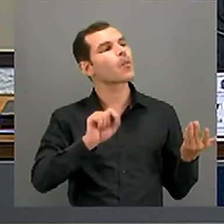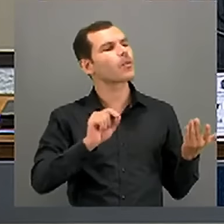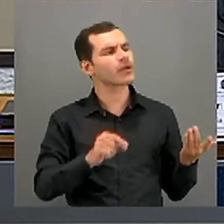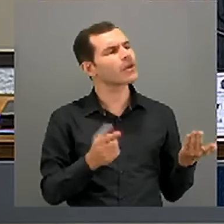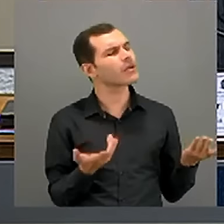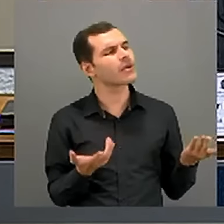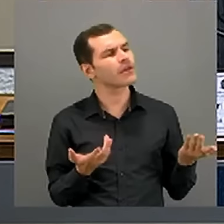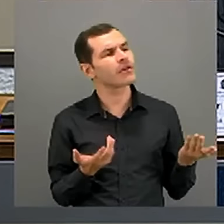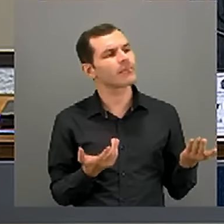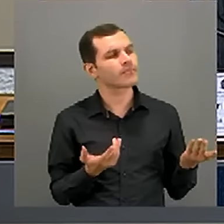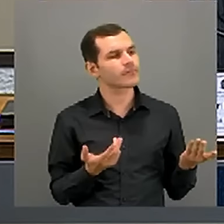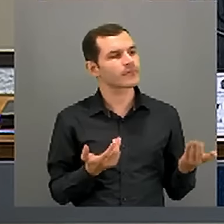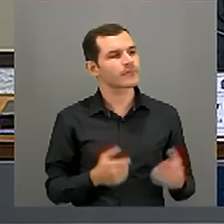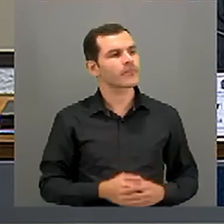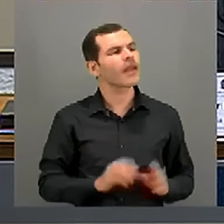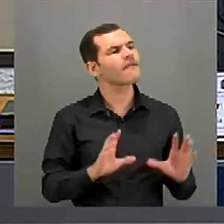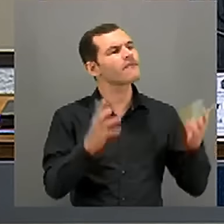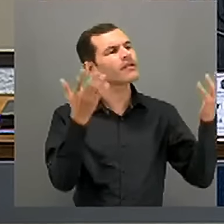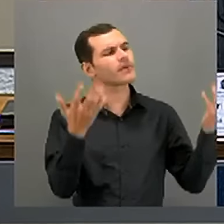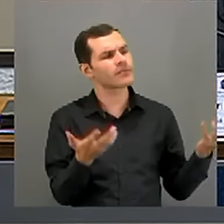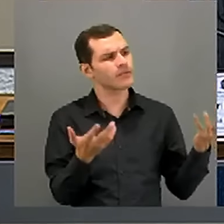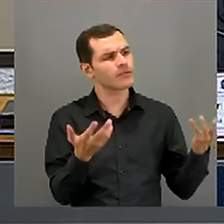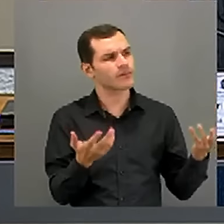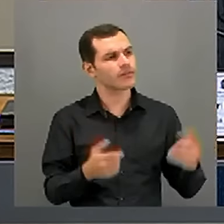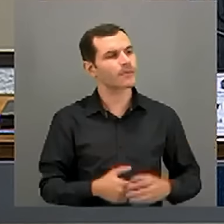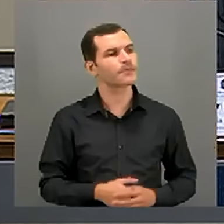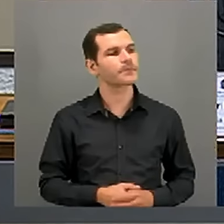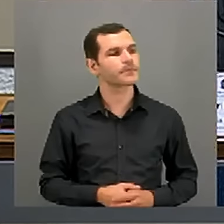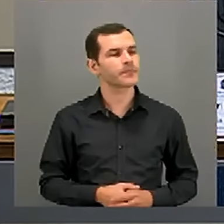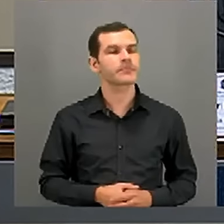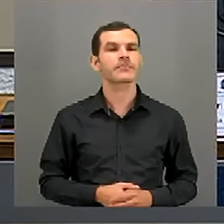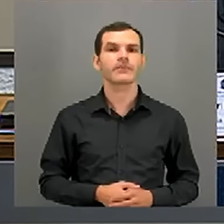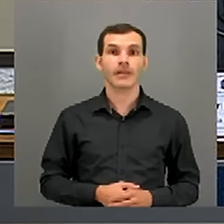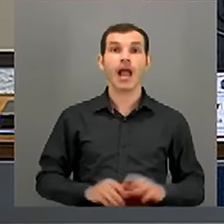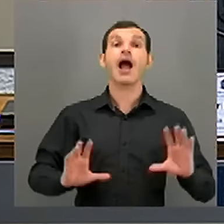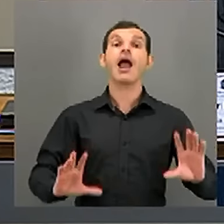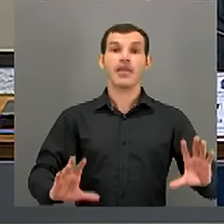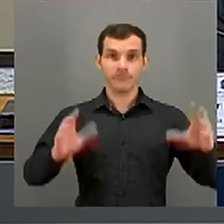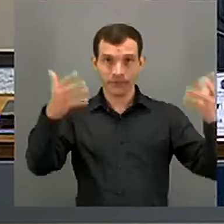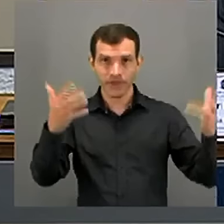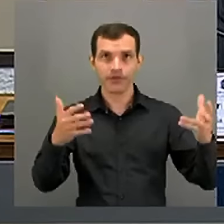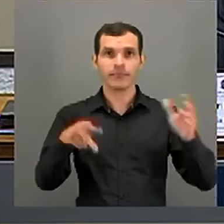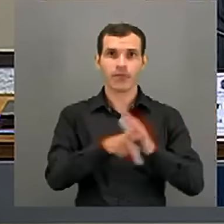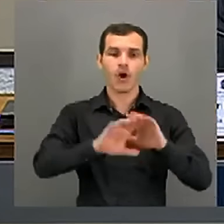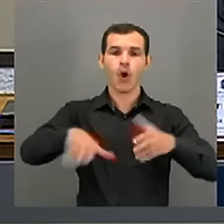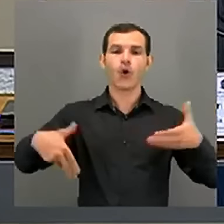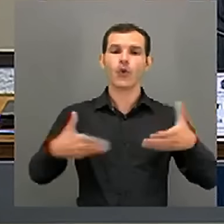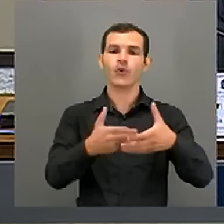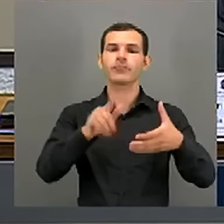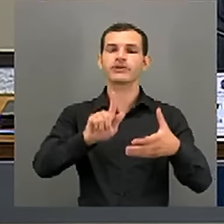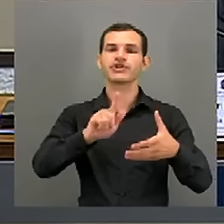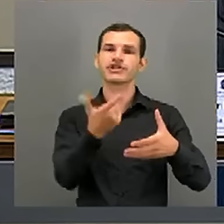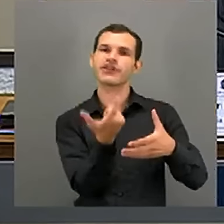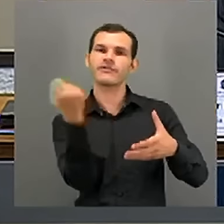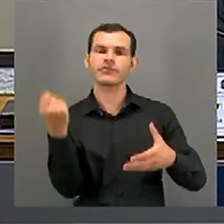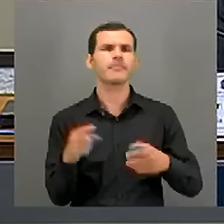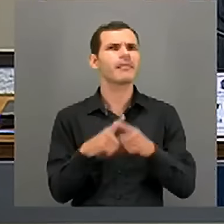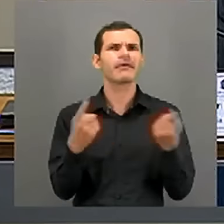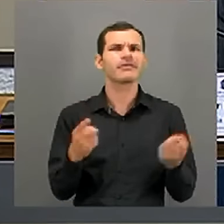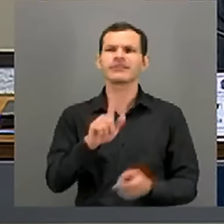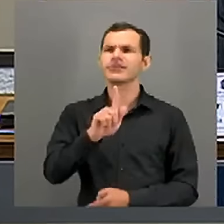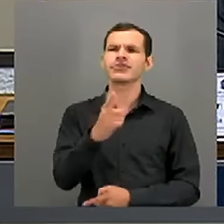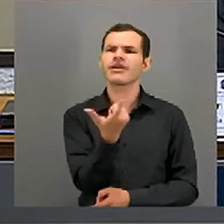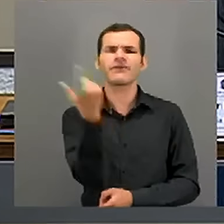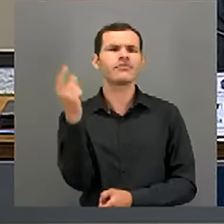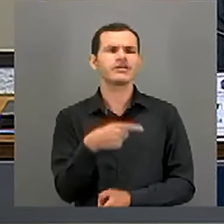G20. Eventos? Com a delegação do G20. Ah, com delegações do G20. E que tem a delegação do G20 com a gente